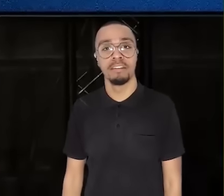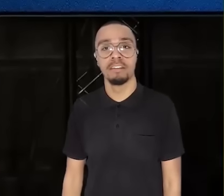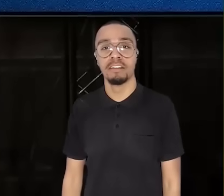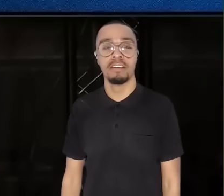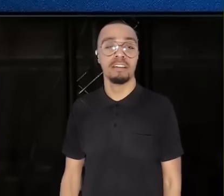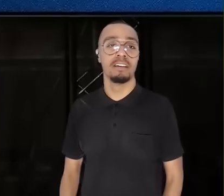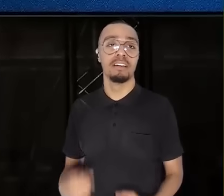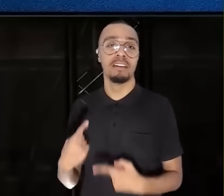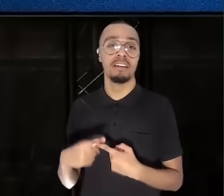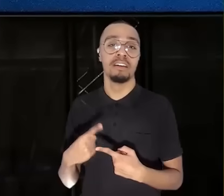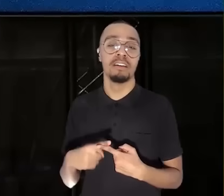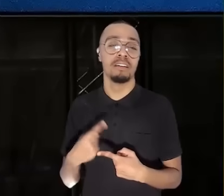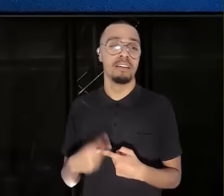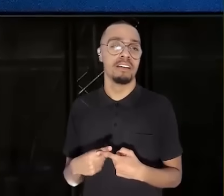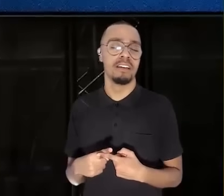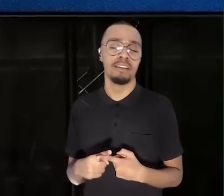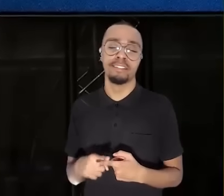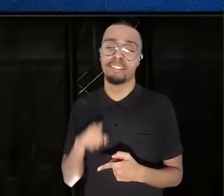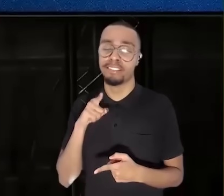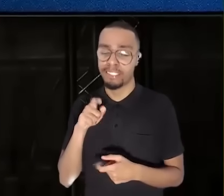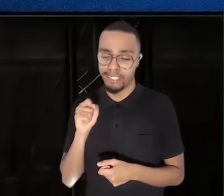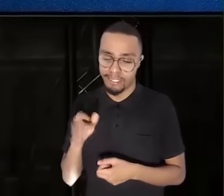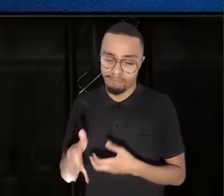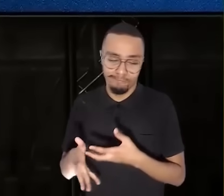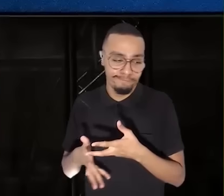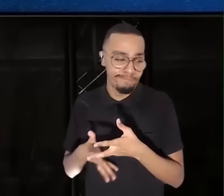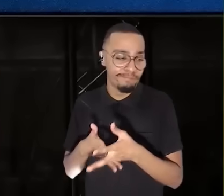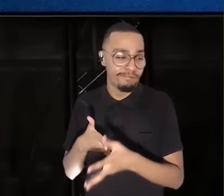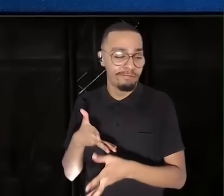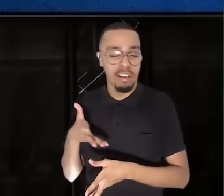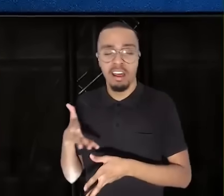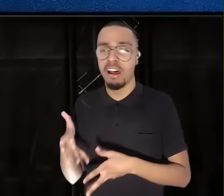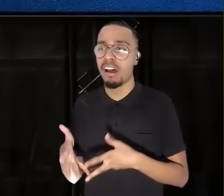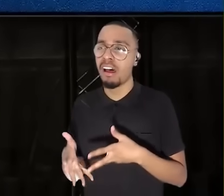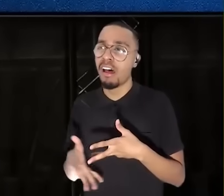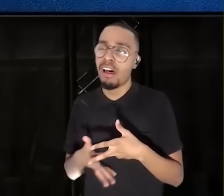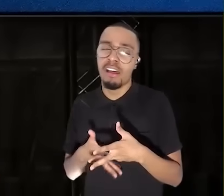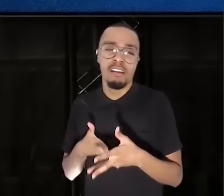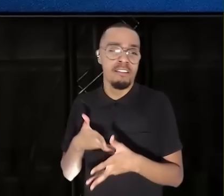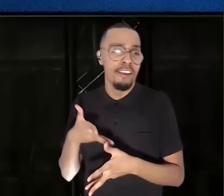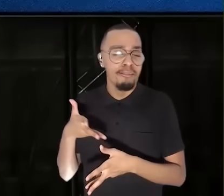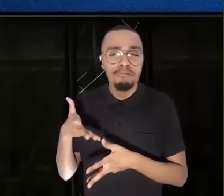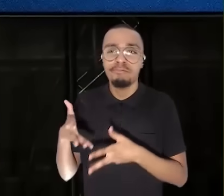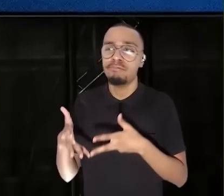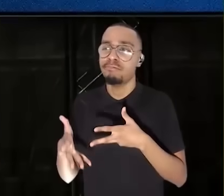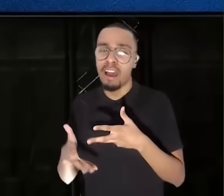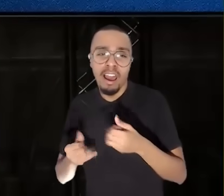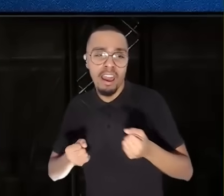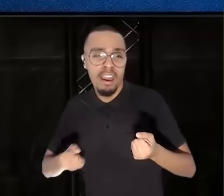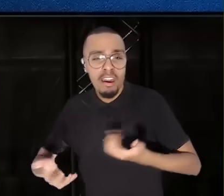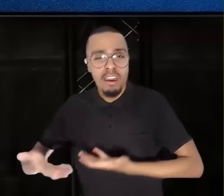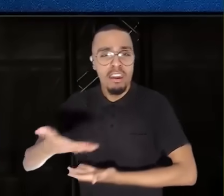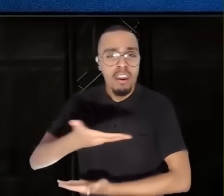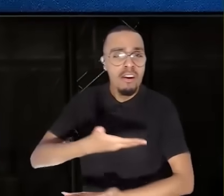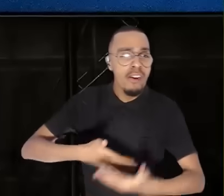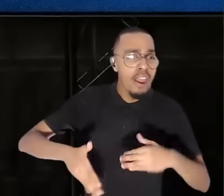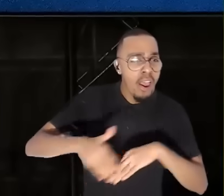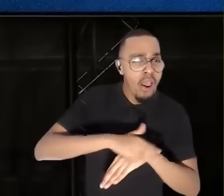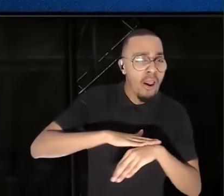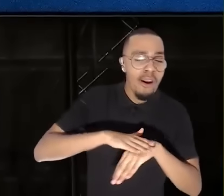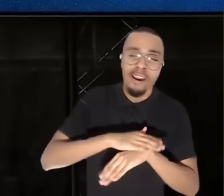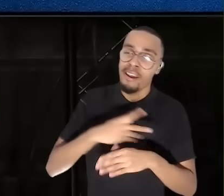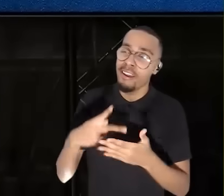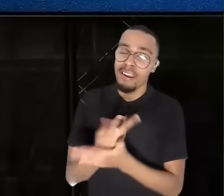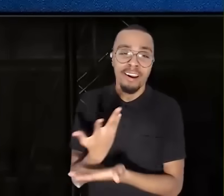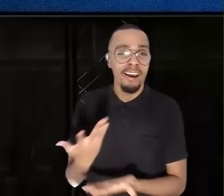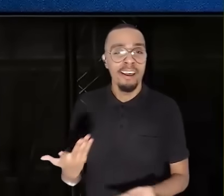porque raramente você diz o que precisa ser dito, porque raramente você abre a boca na hora certa. A Bíblia diz